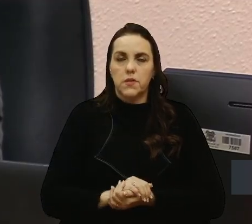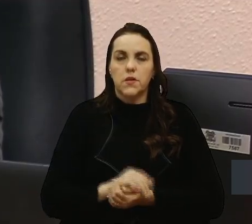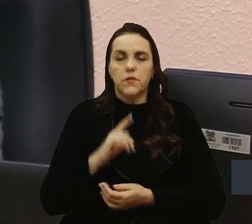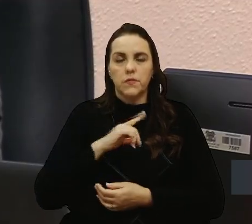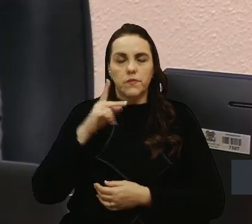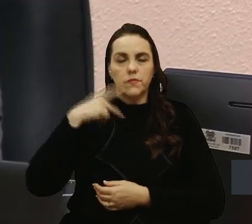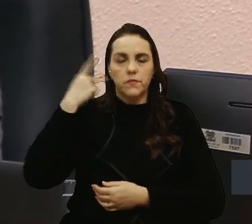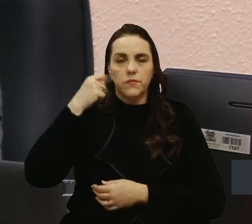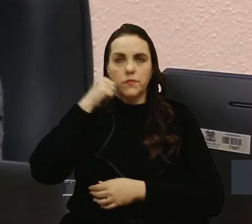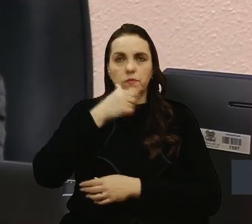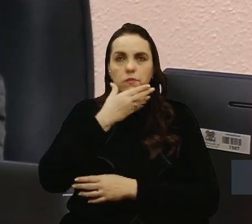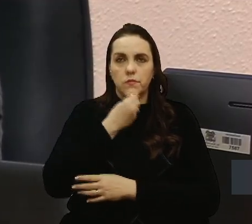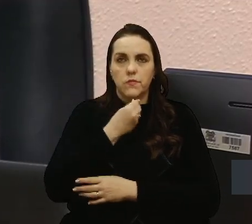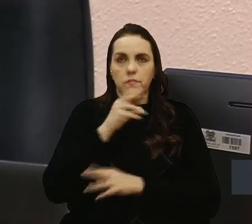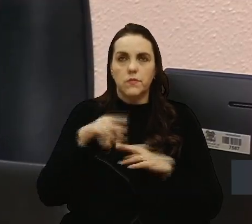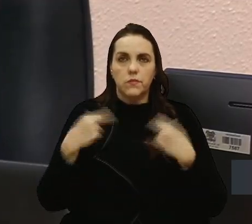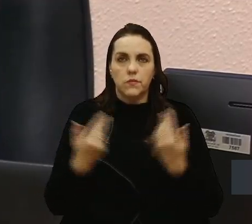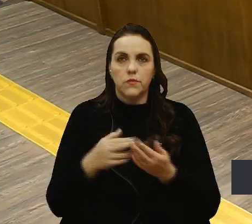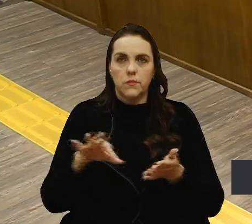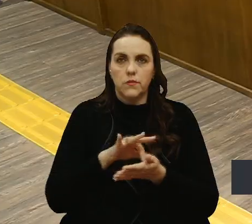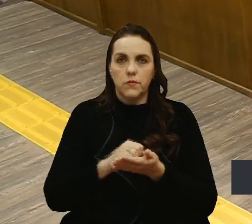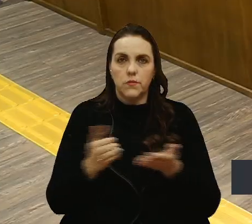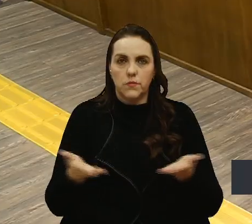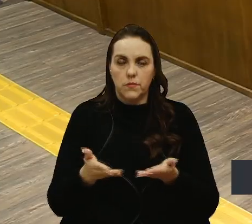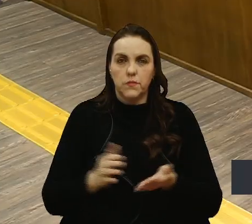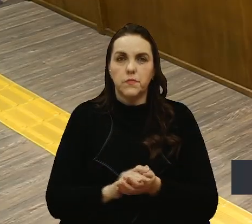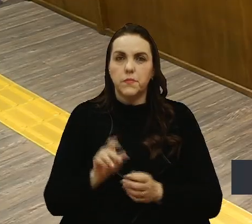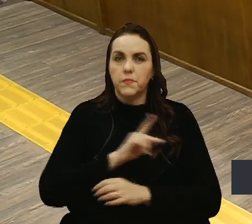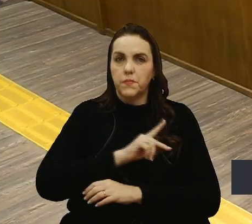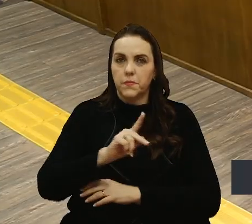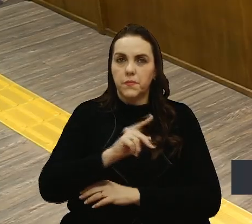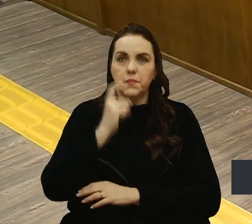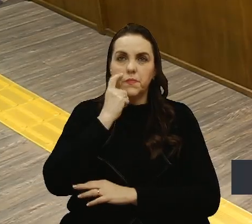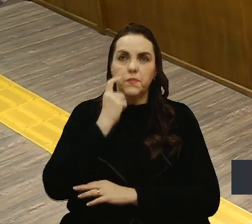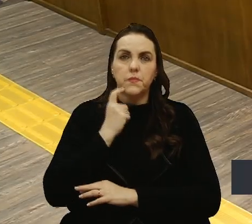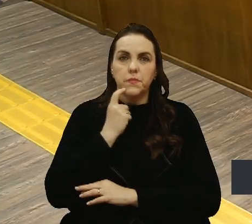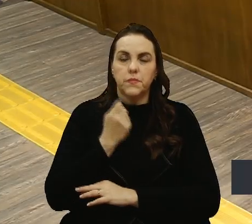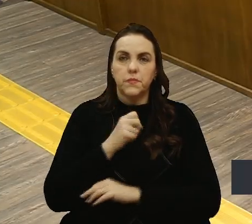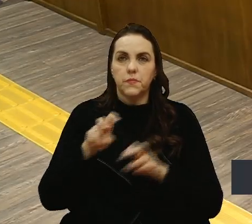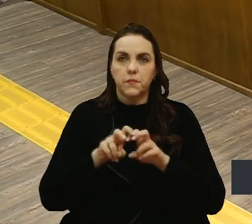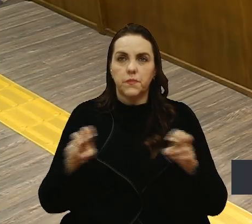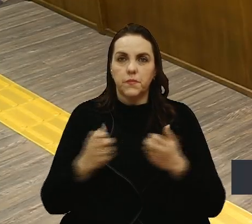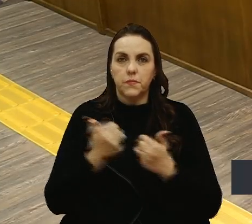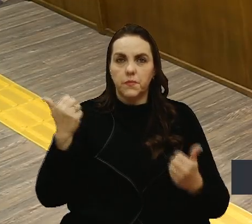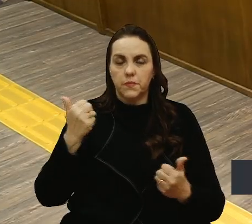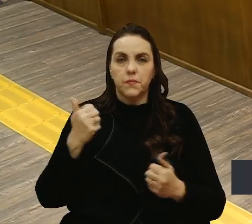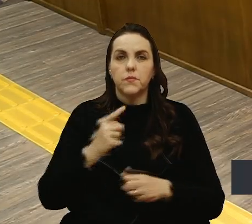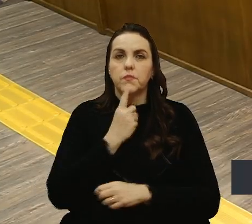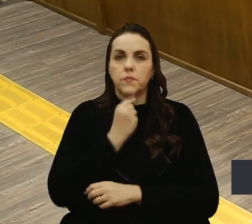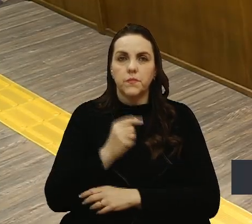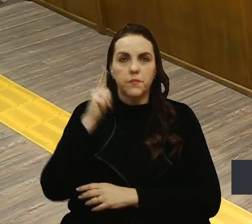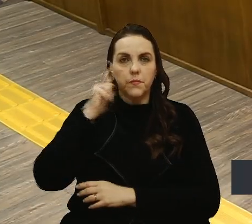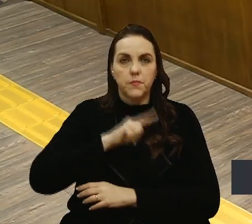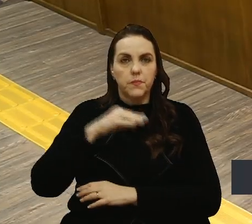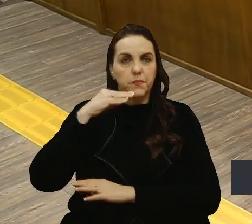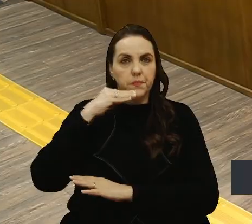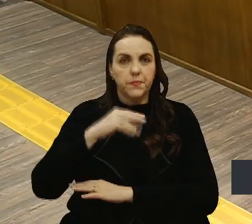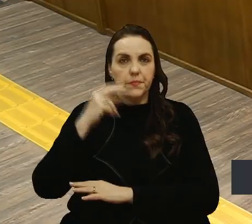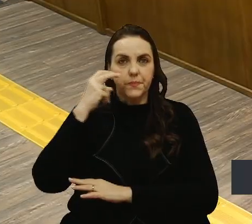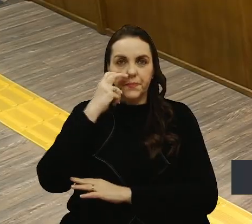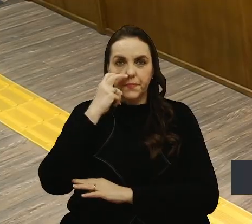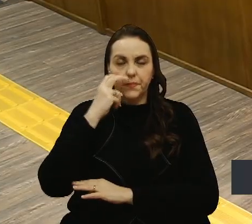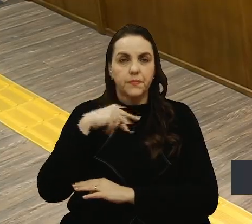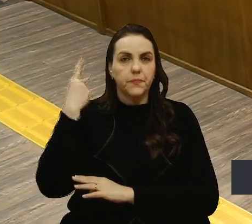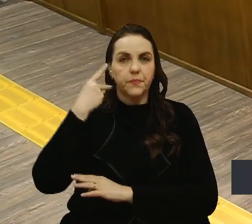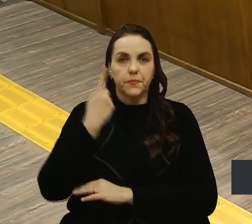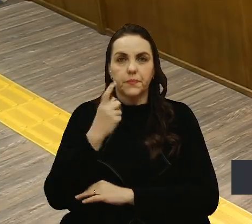vereadoras e vereadores inscritos no grande expediente de hoje. Pois não, presidente. Presidente Wagner Petrini, mesa diretora João Ex, Lucas Carenato Bortola e Andressa Malman.